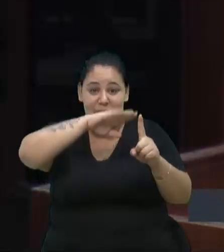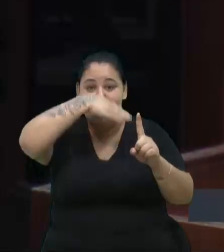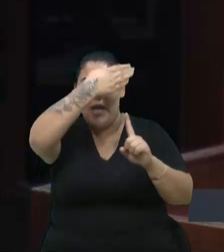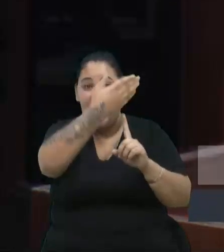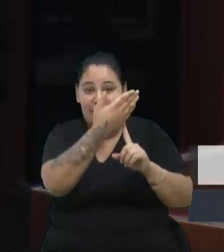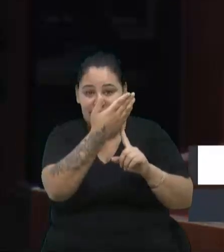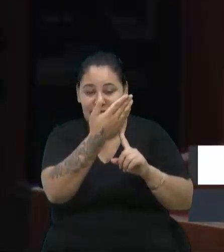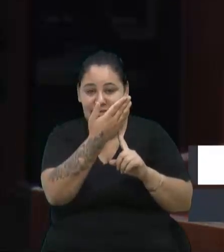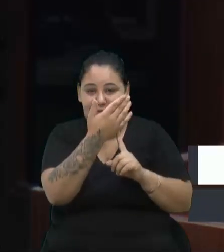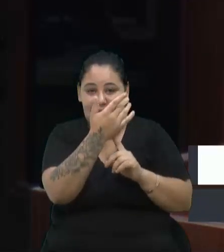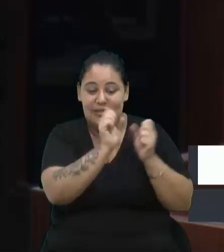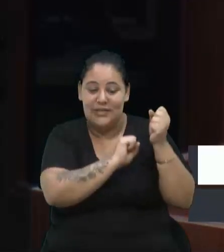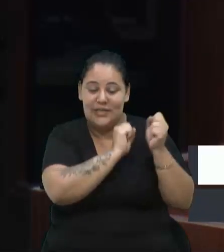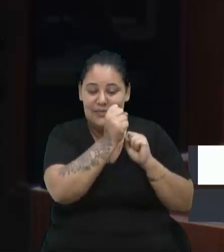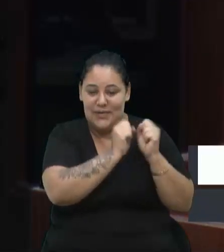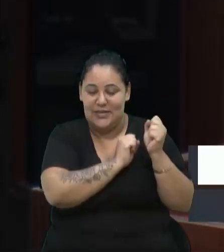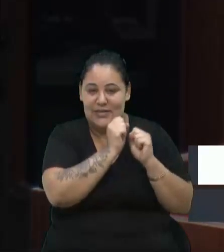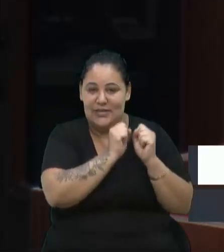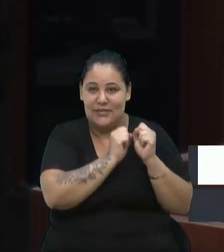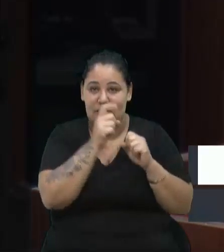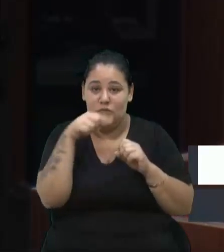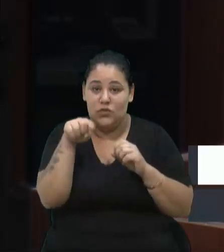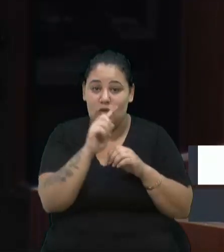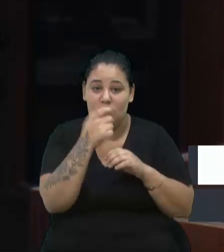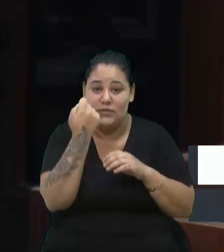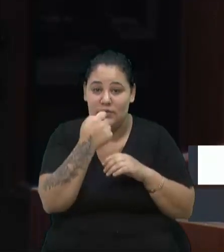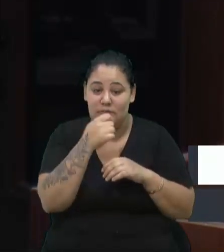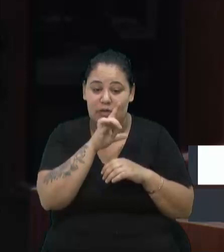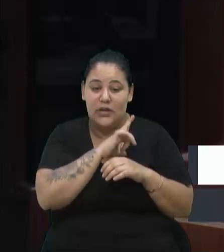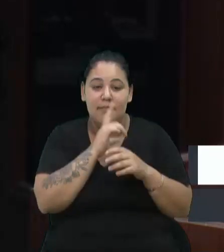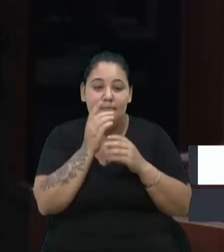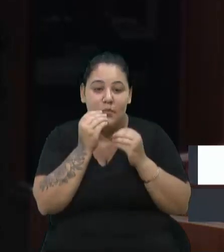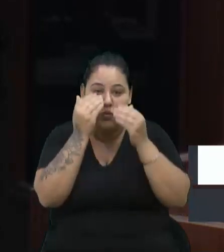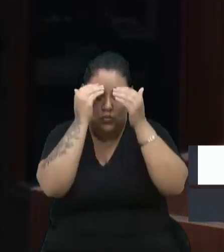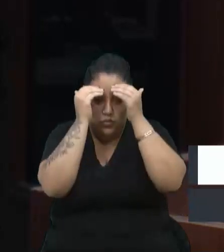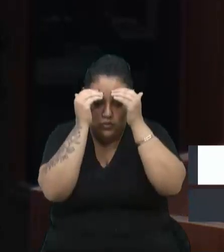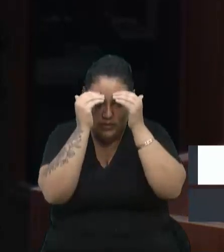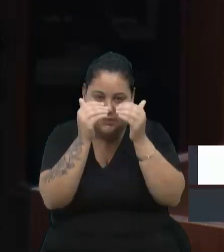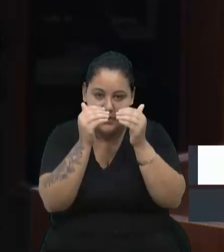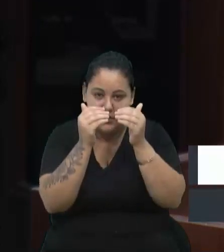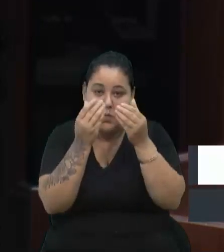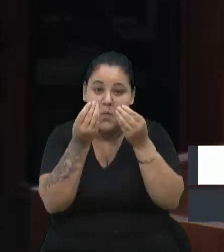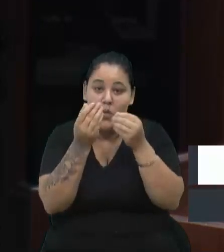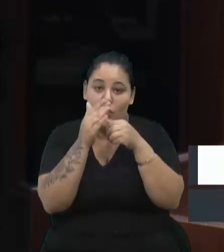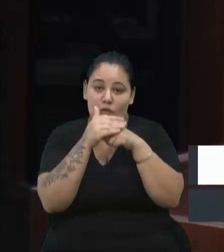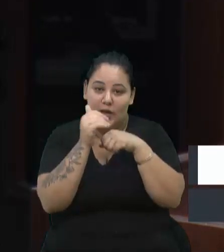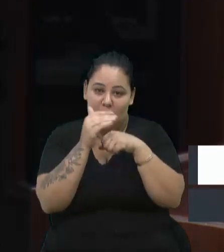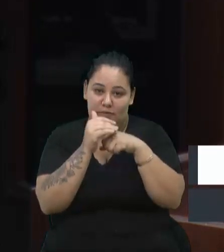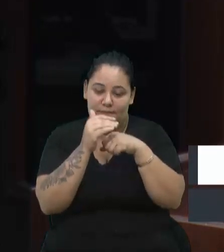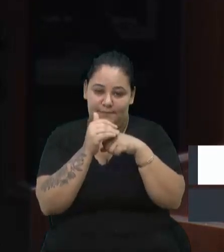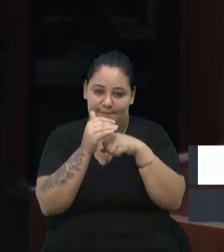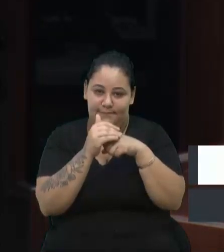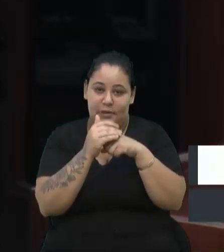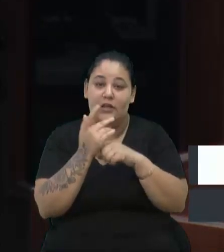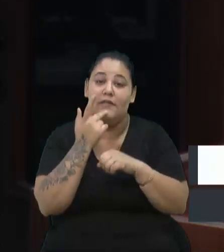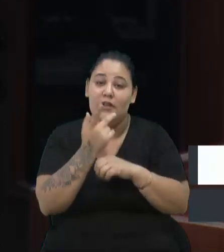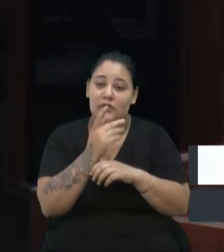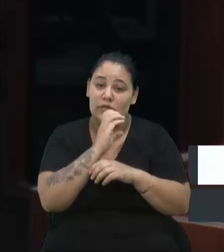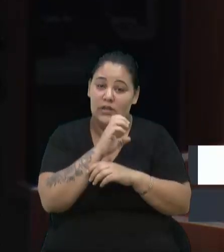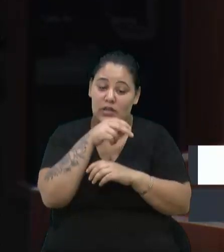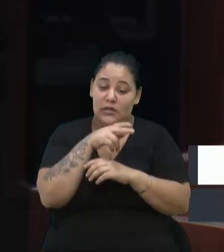corporações. Então, nós precisamos ter muito respeito, muito carinho, quando a gente fala de